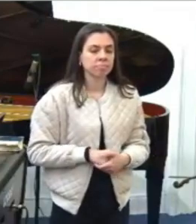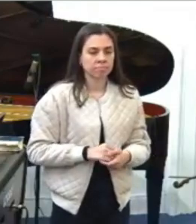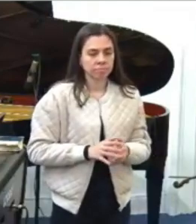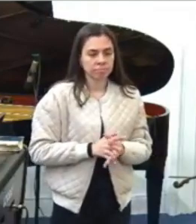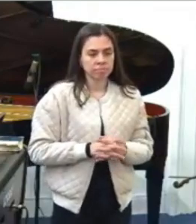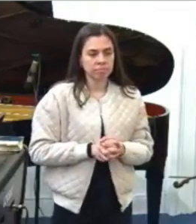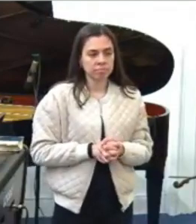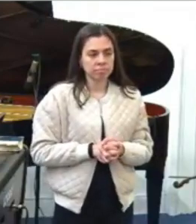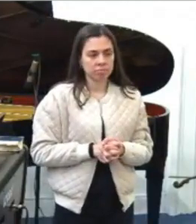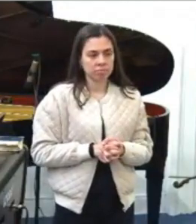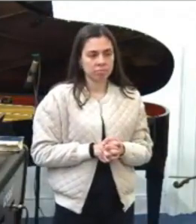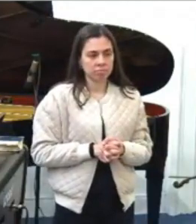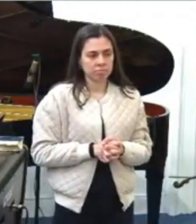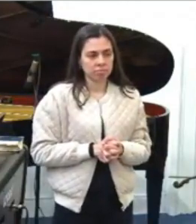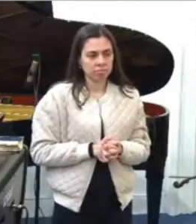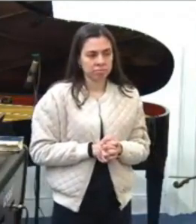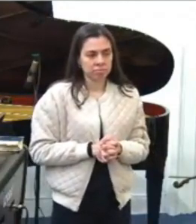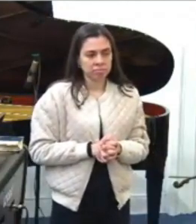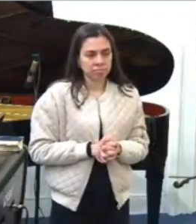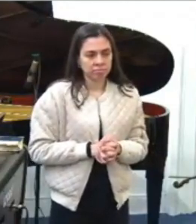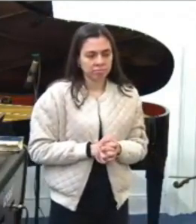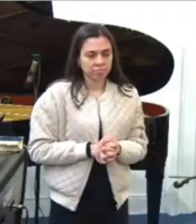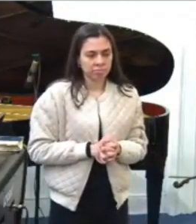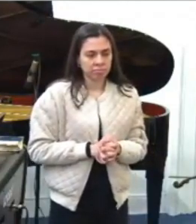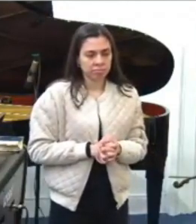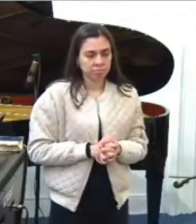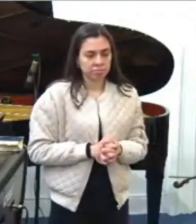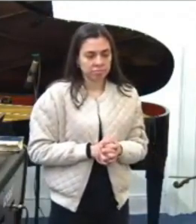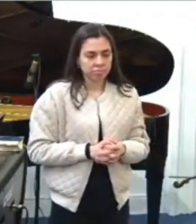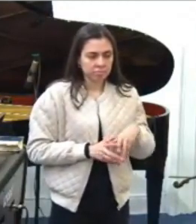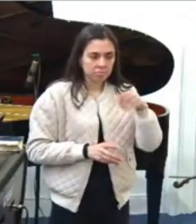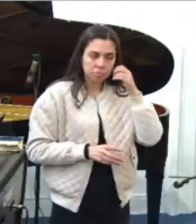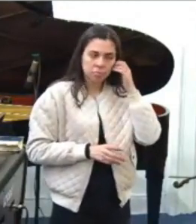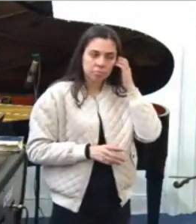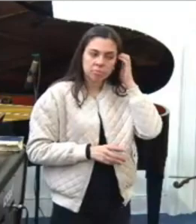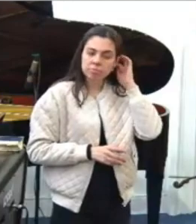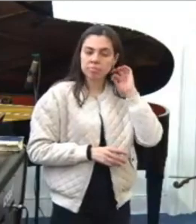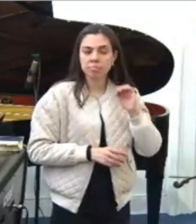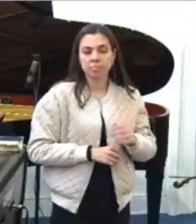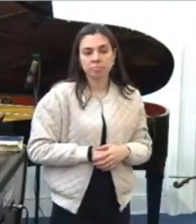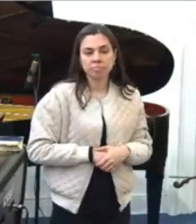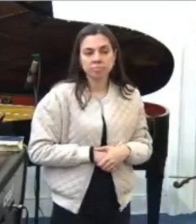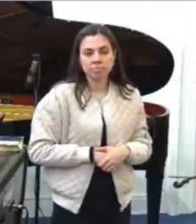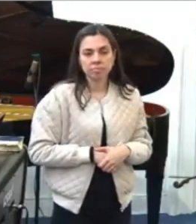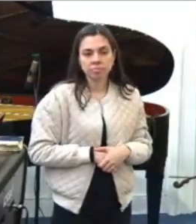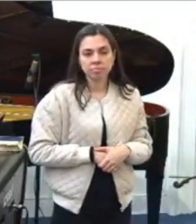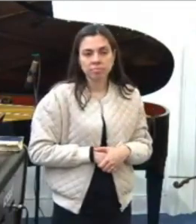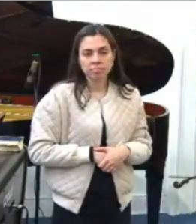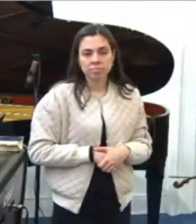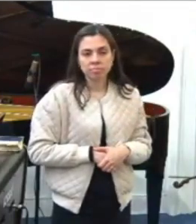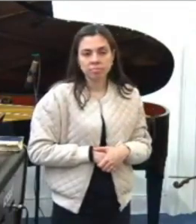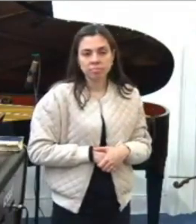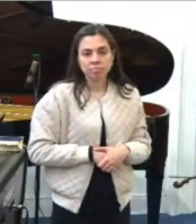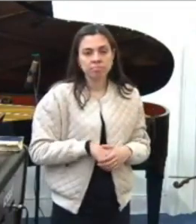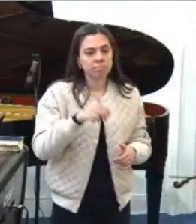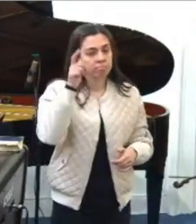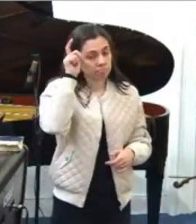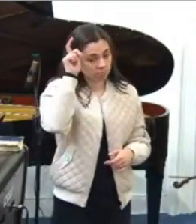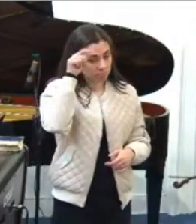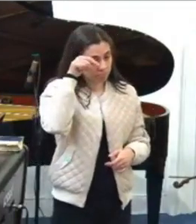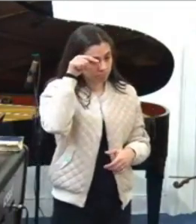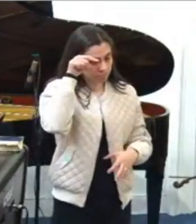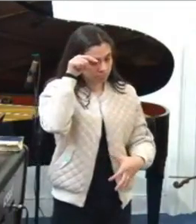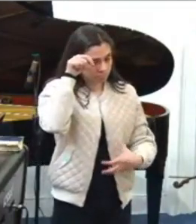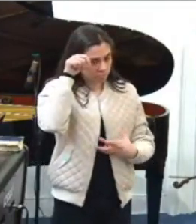consegue mais ferir a Cristo, ele se volta para o povo dele. Se volta cheio de